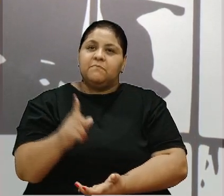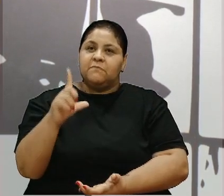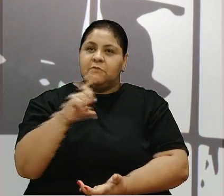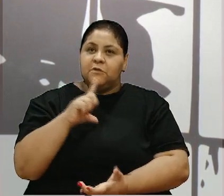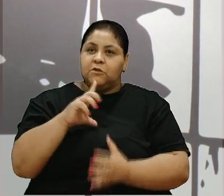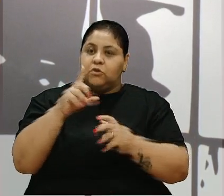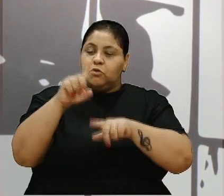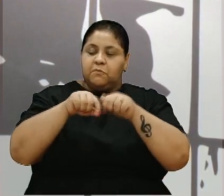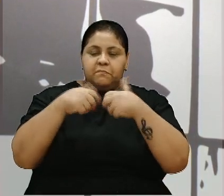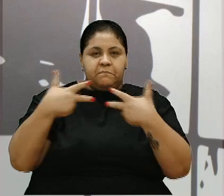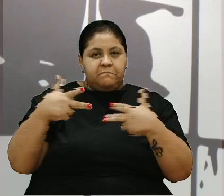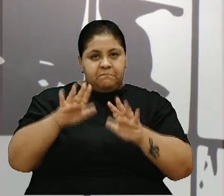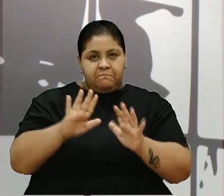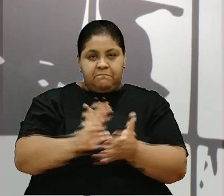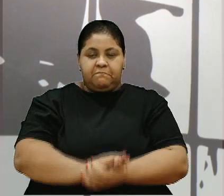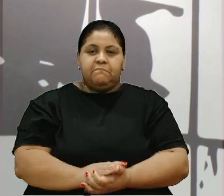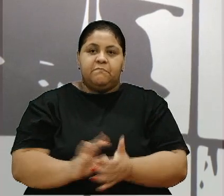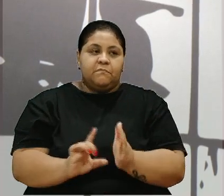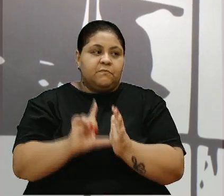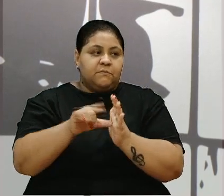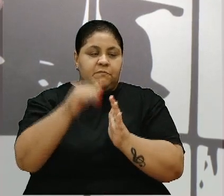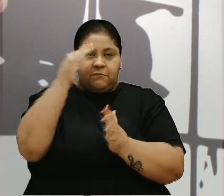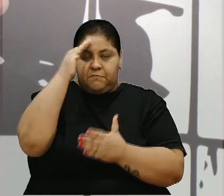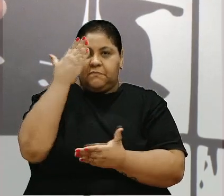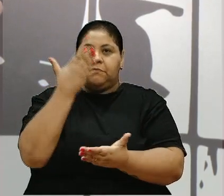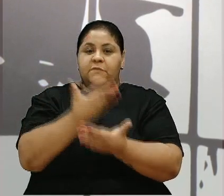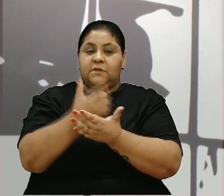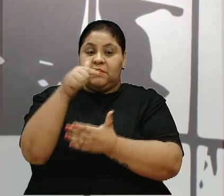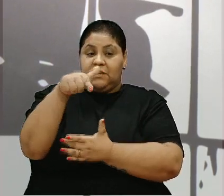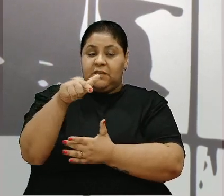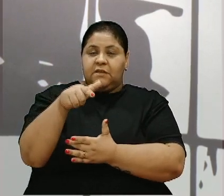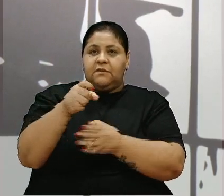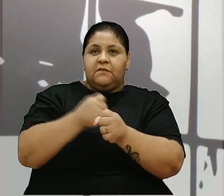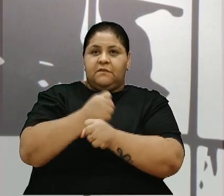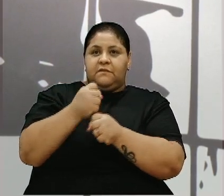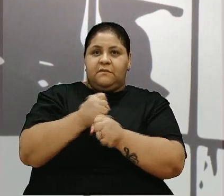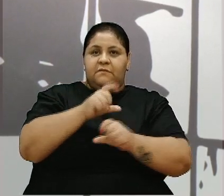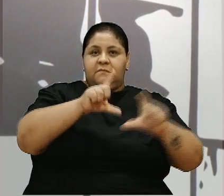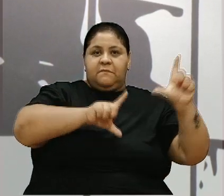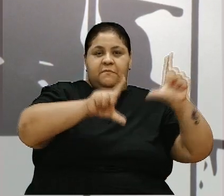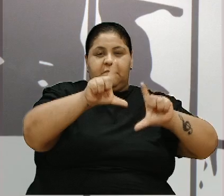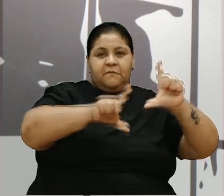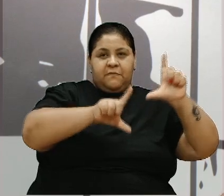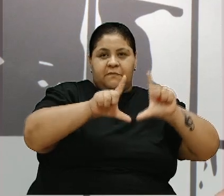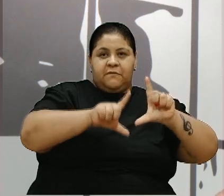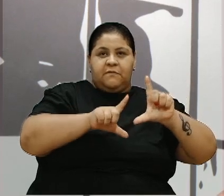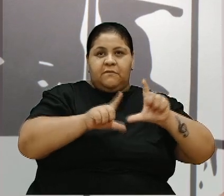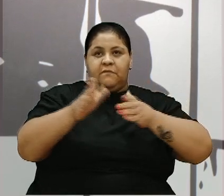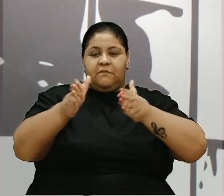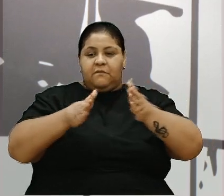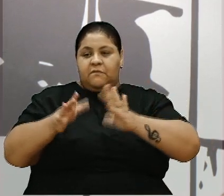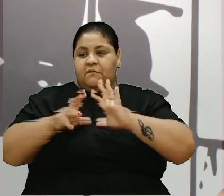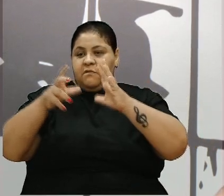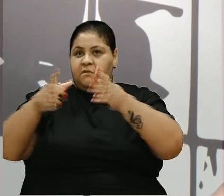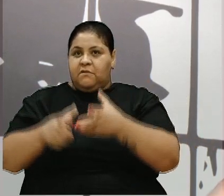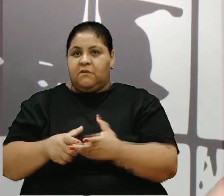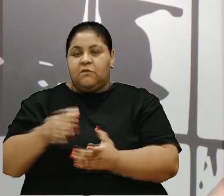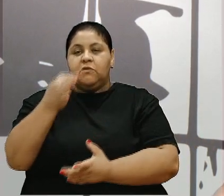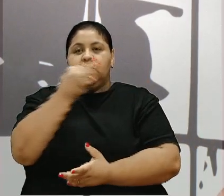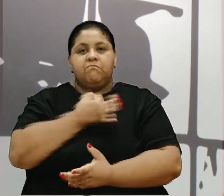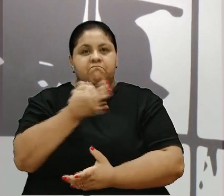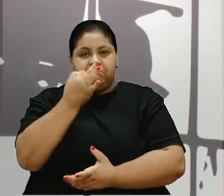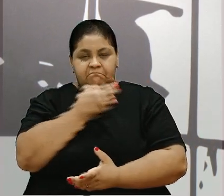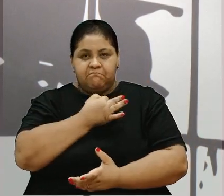os equipamentos. Então, logo mais, acreditamos que ainda esse ano a TV Câmara vai ser de acesso a todos os